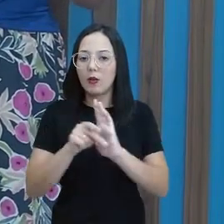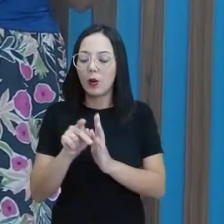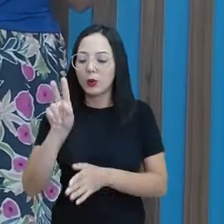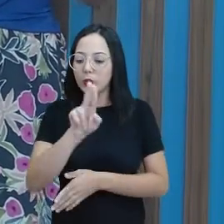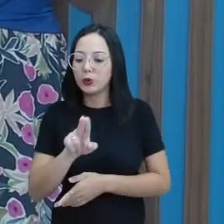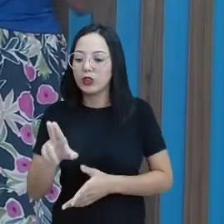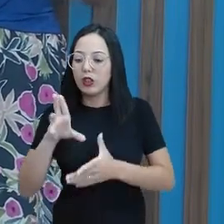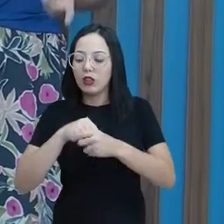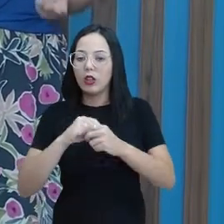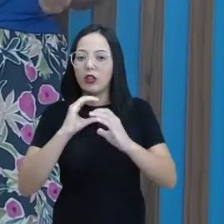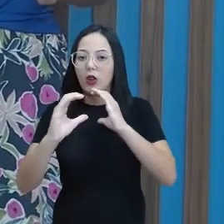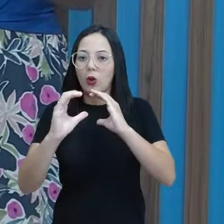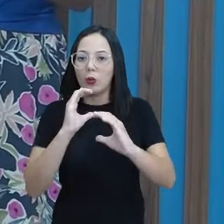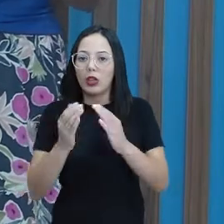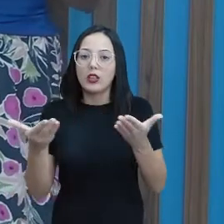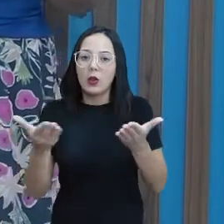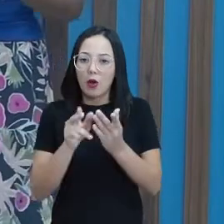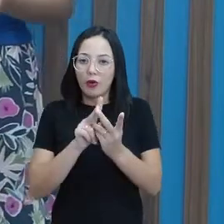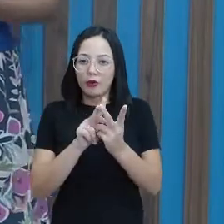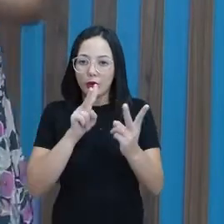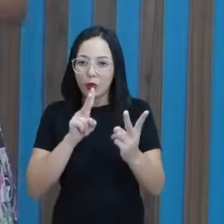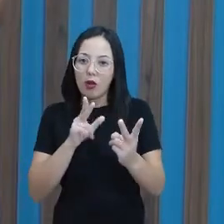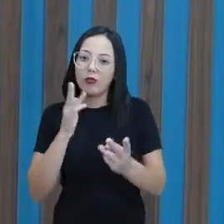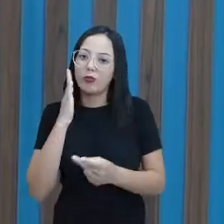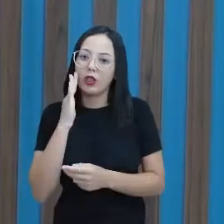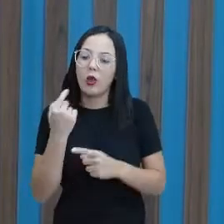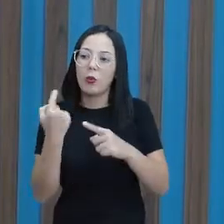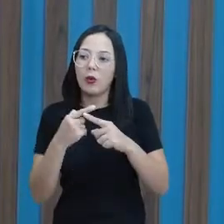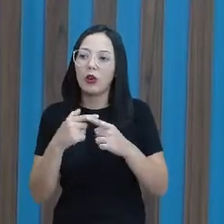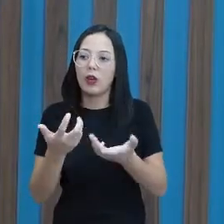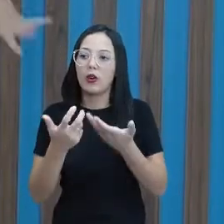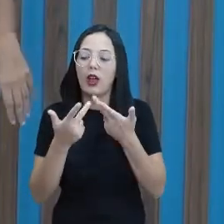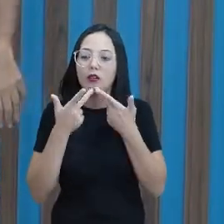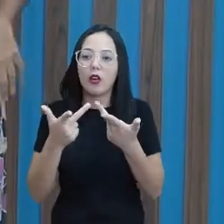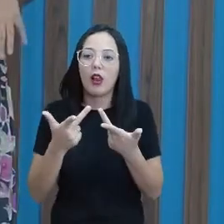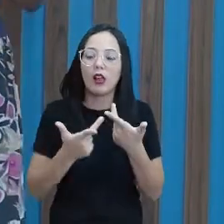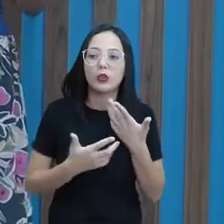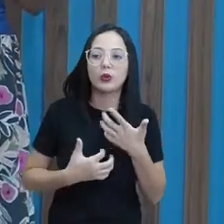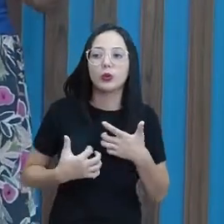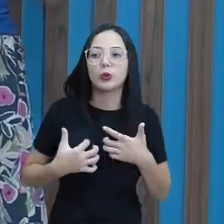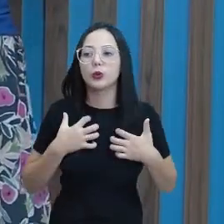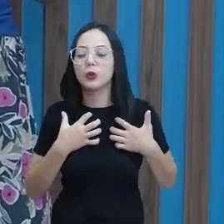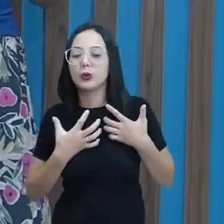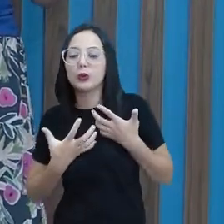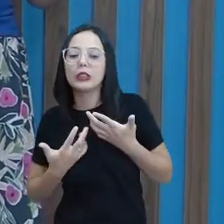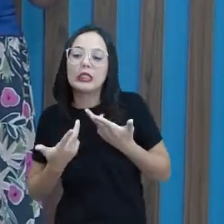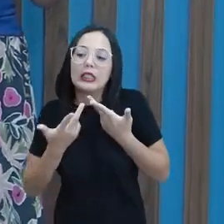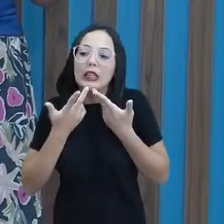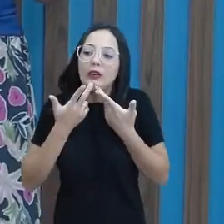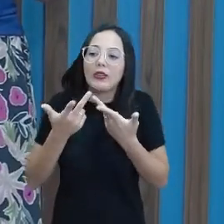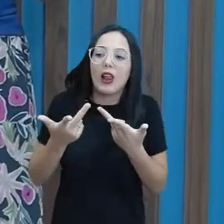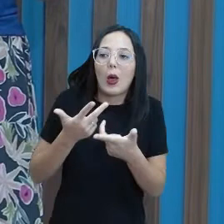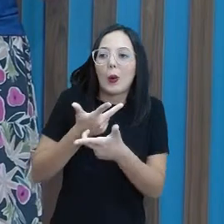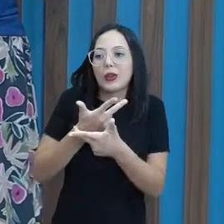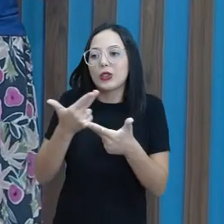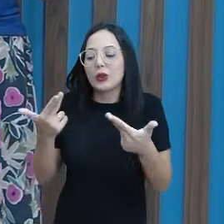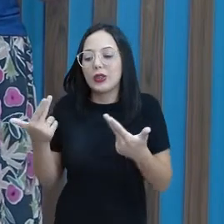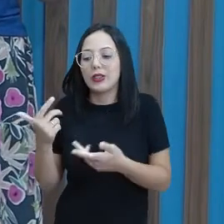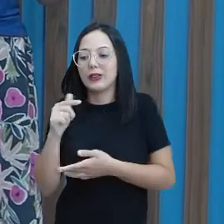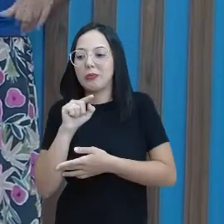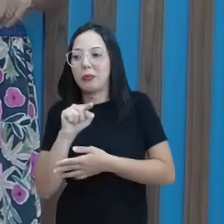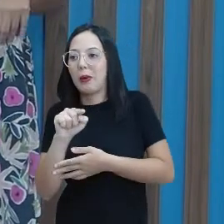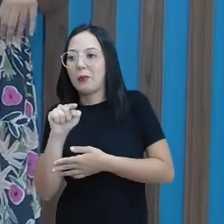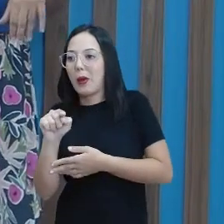usadas nessa comunicação digital, né? Quando a gente quer fazer um suspense, quero te contar uma coisa, 3